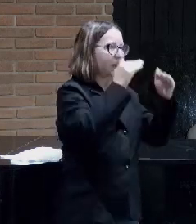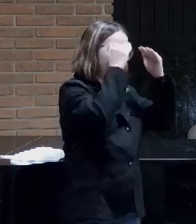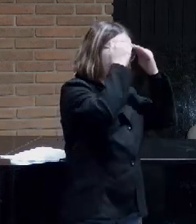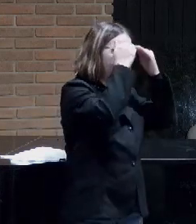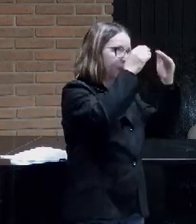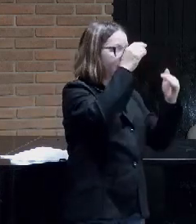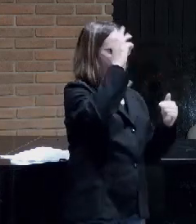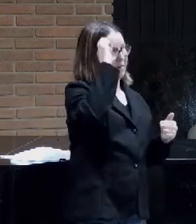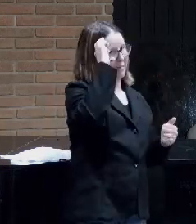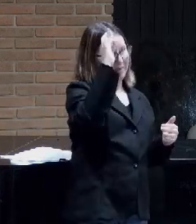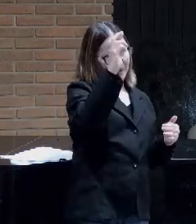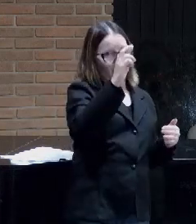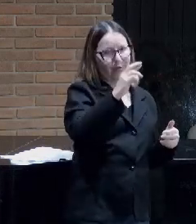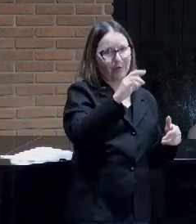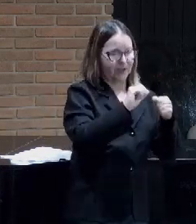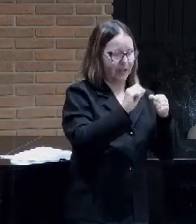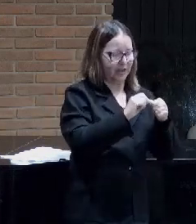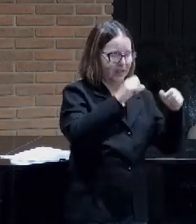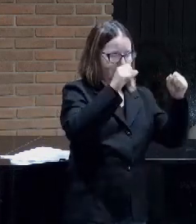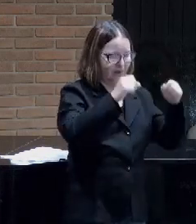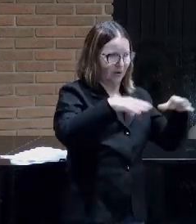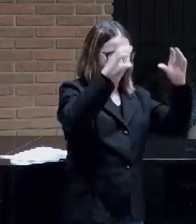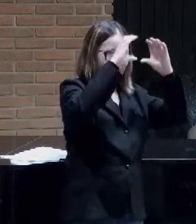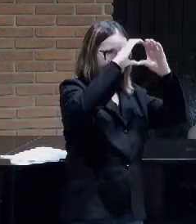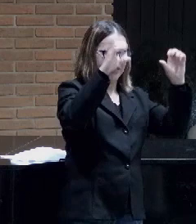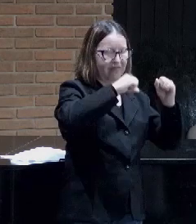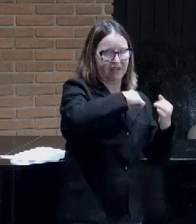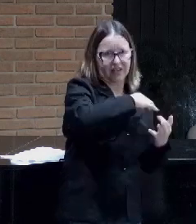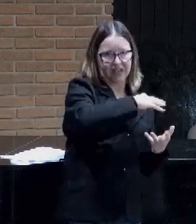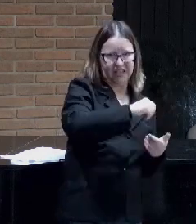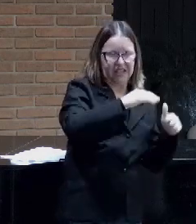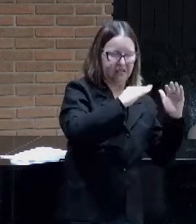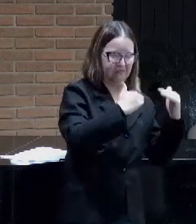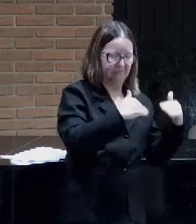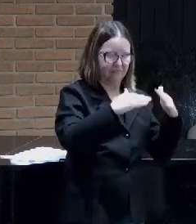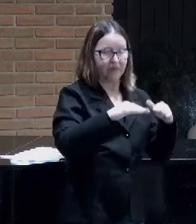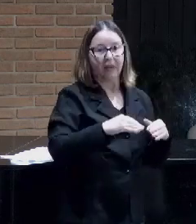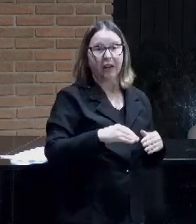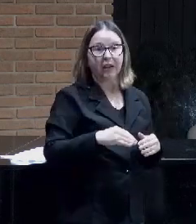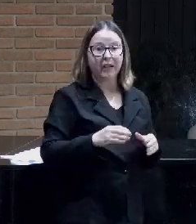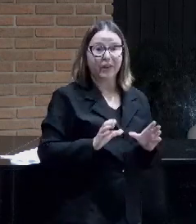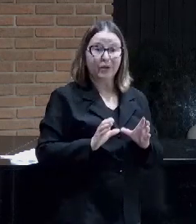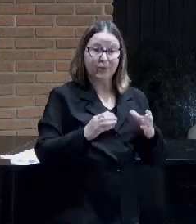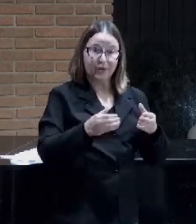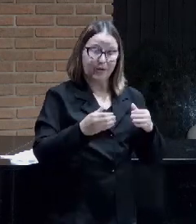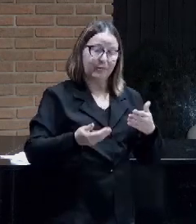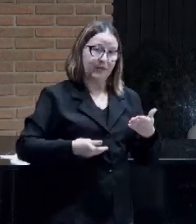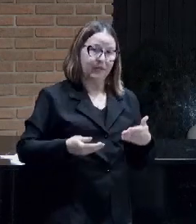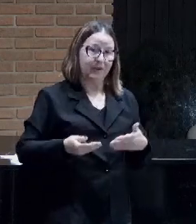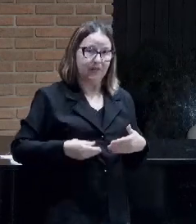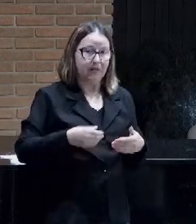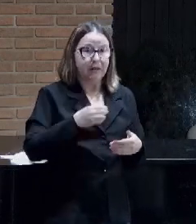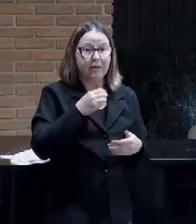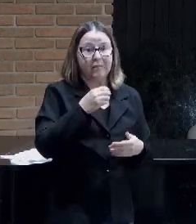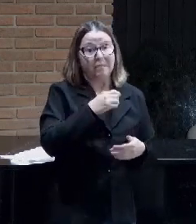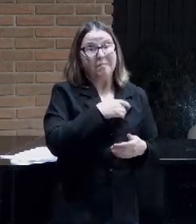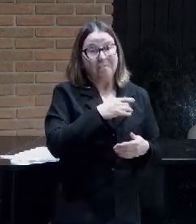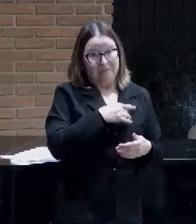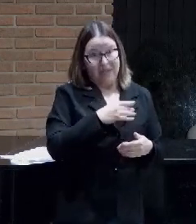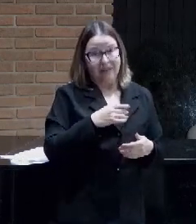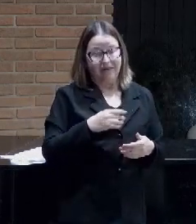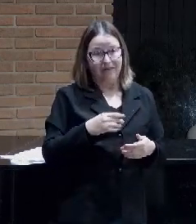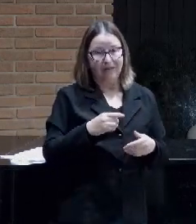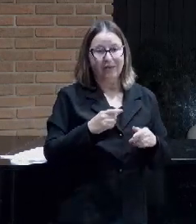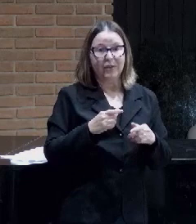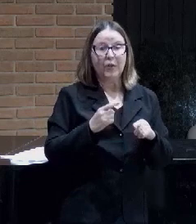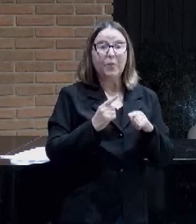mar e fez a terra. E os marinheiros ficaram com muito medo depois que ele disse que ele servia ao Deus de Israel. Porque eles